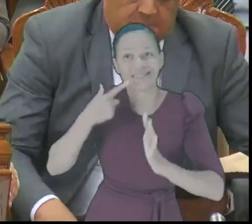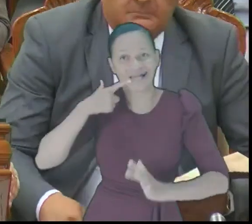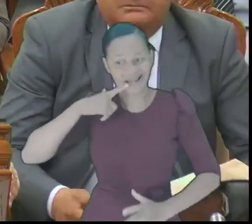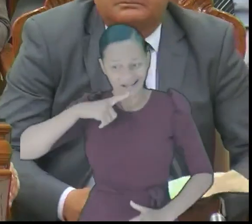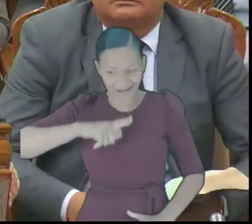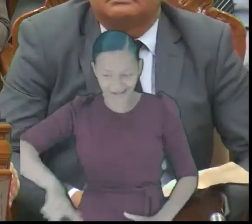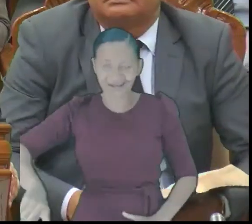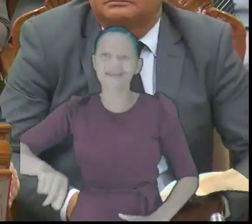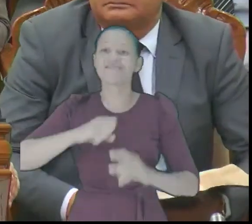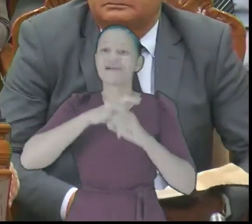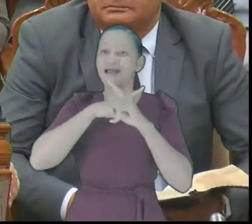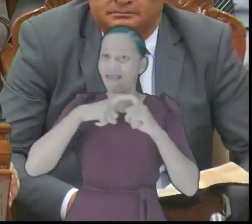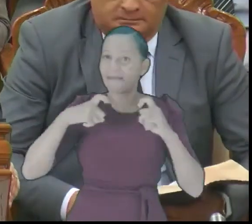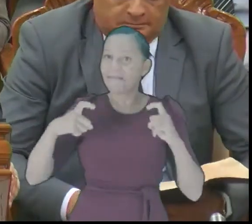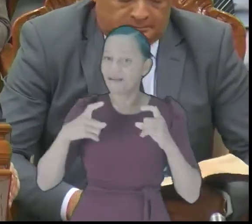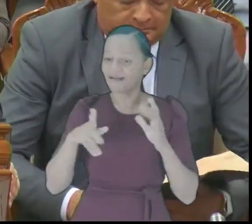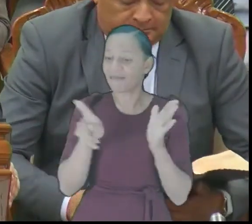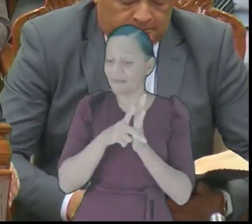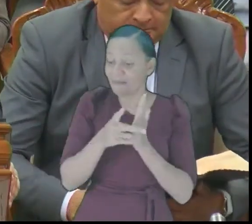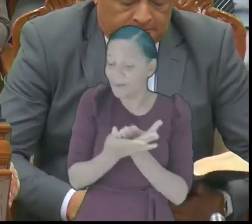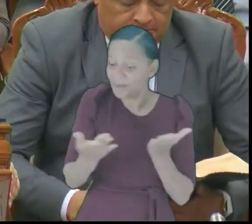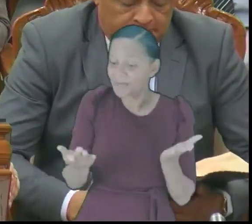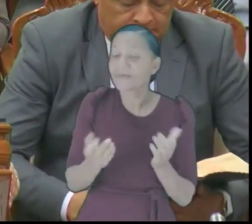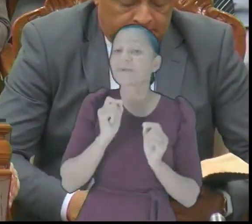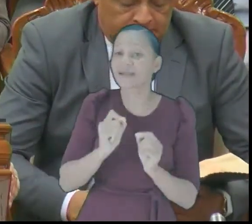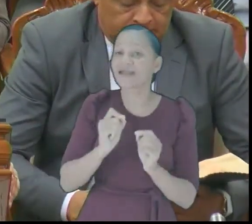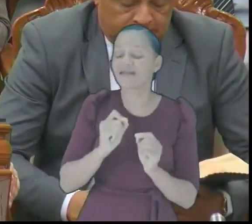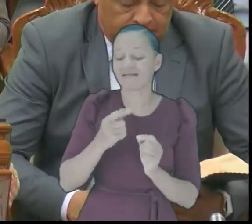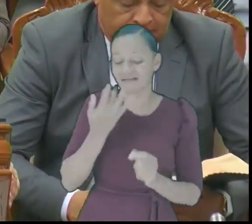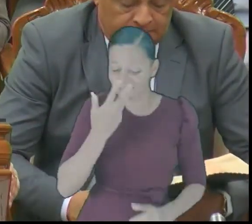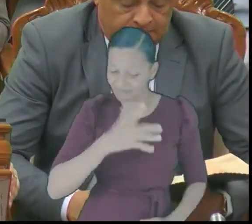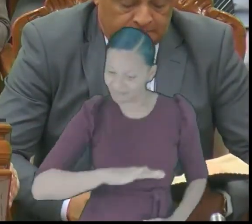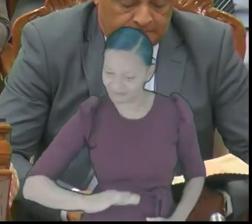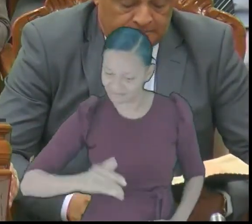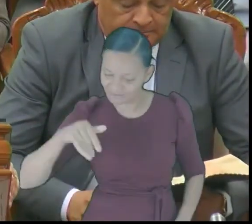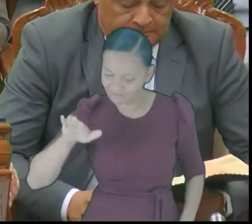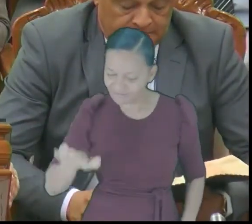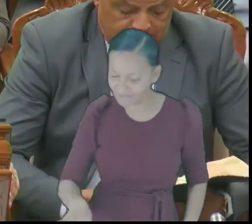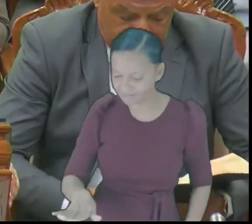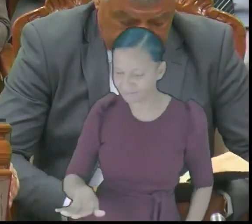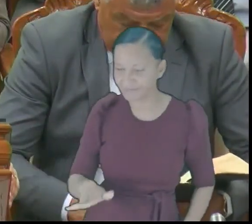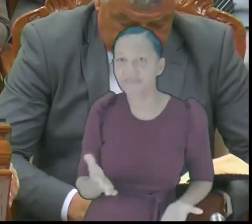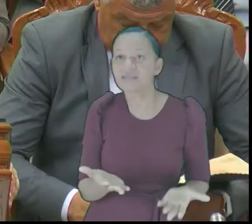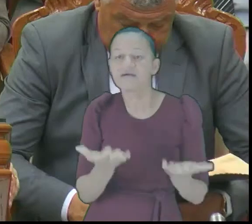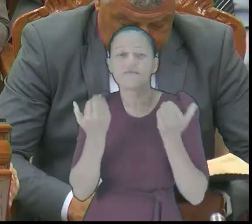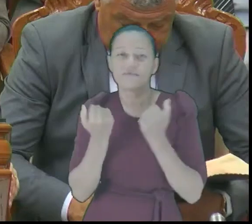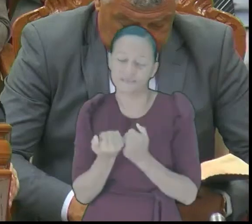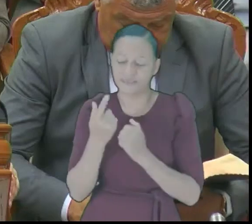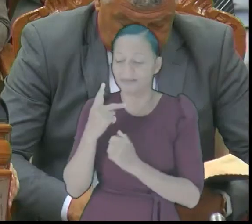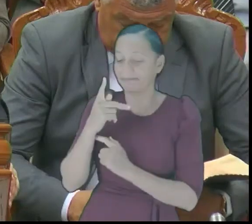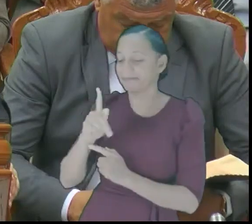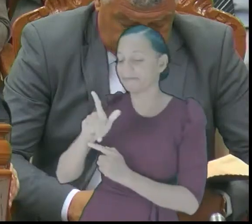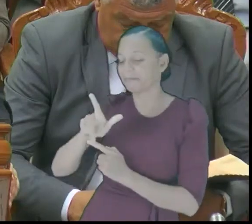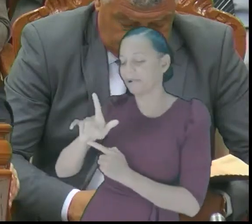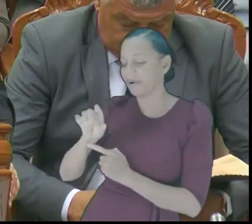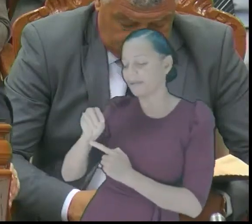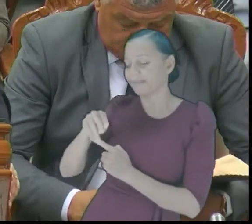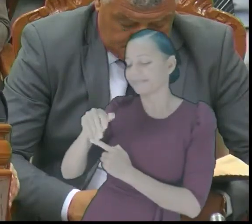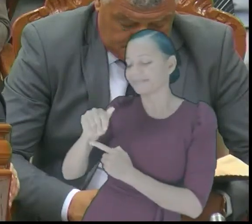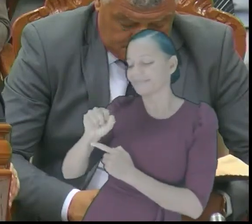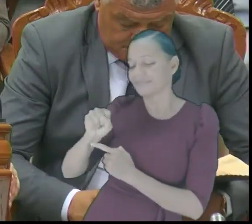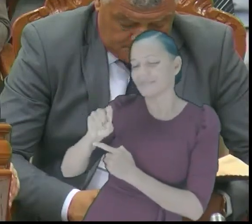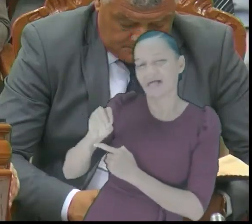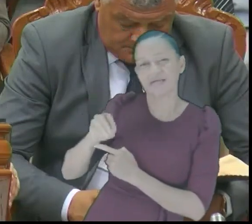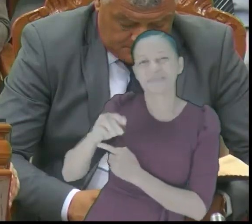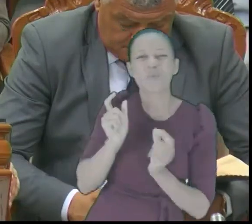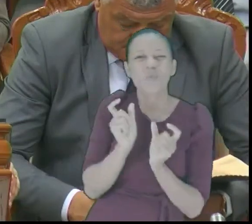se referindo a crianças. Crianças pequenas. Vamos usar um pleonasmo. Crianças pequenas. O Espírito Santo